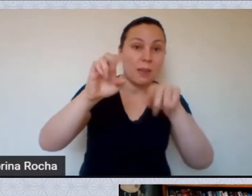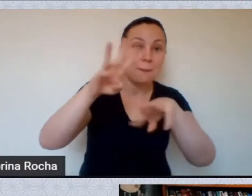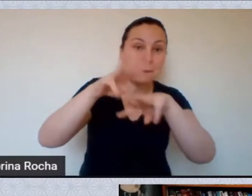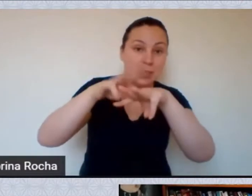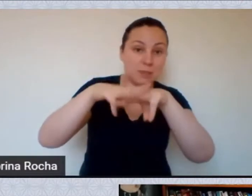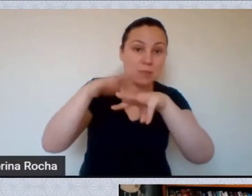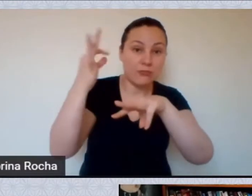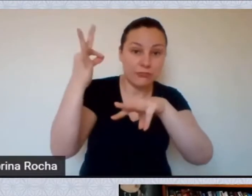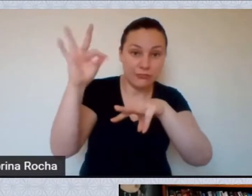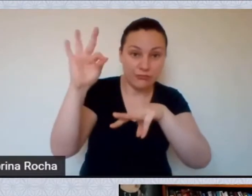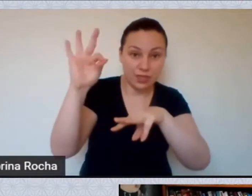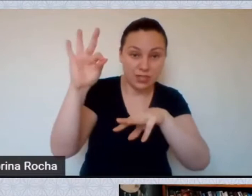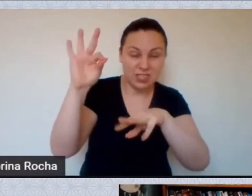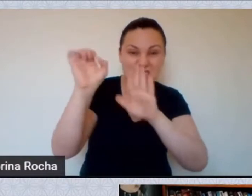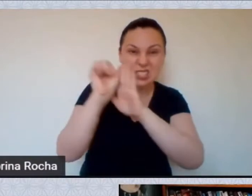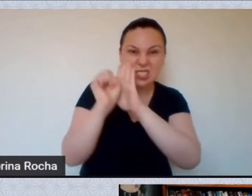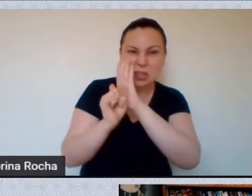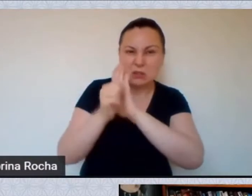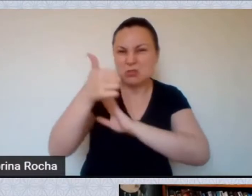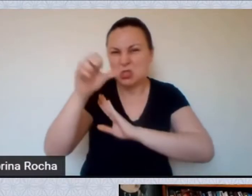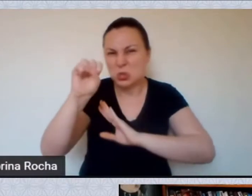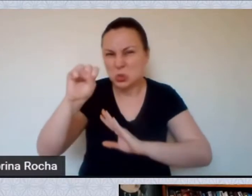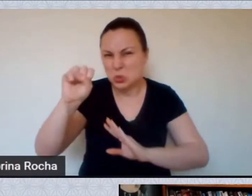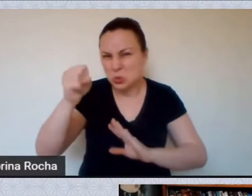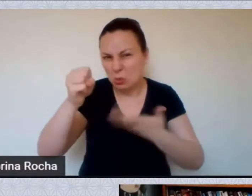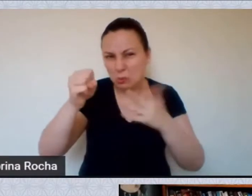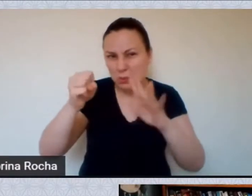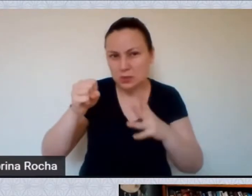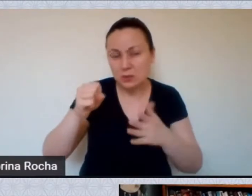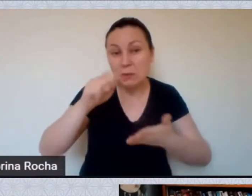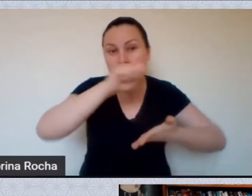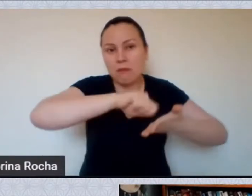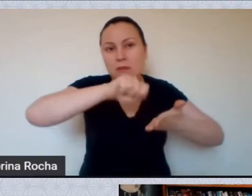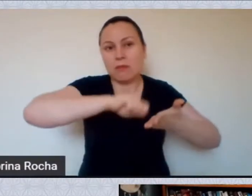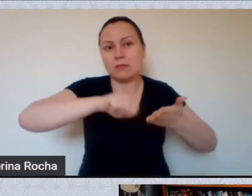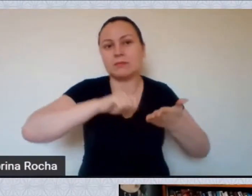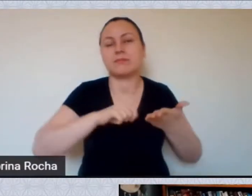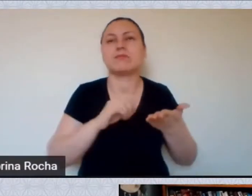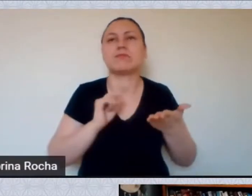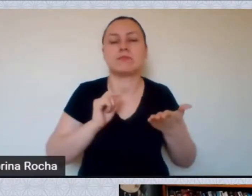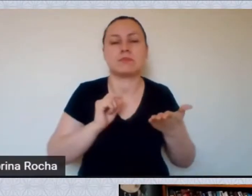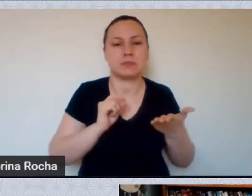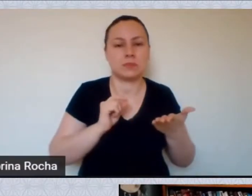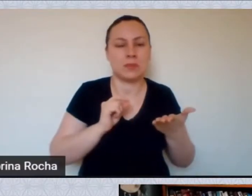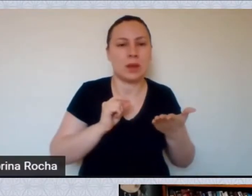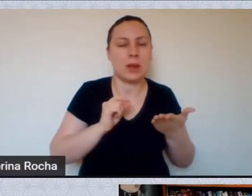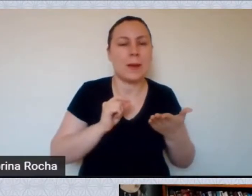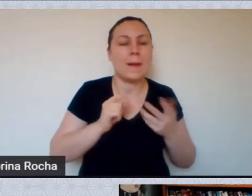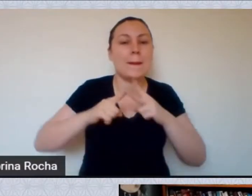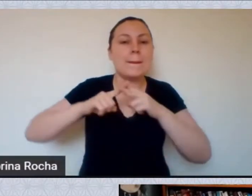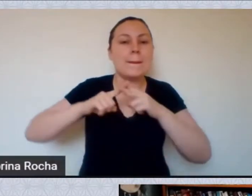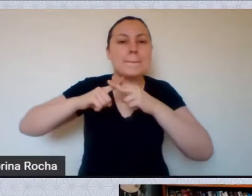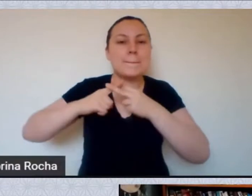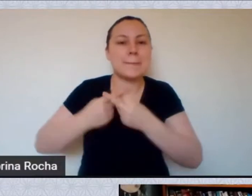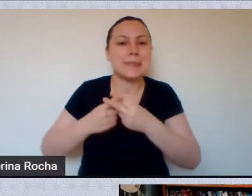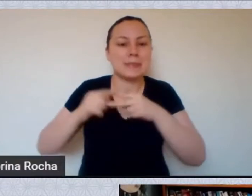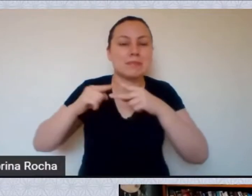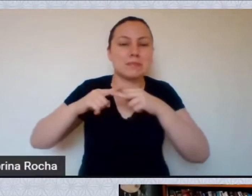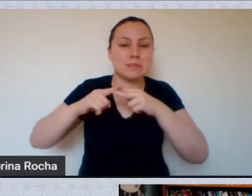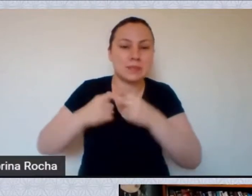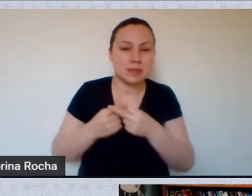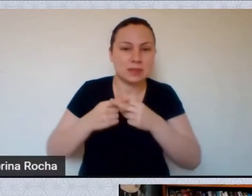final do século XVIII, início do século XIX, e ele escreveu um livro chamado Mecânica Celeste, que explicava todos